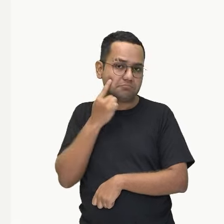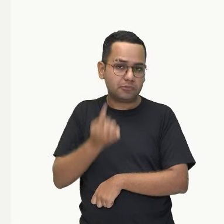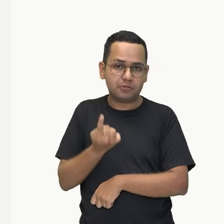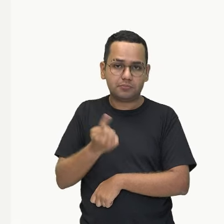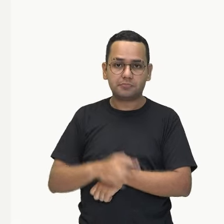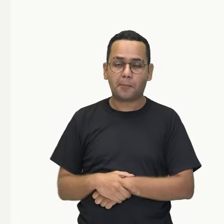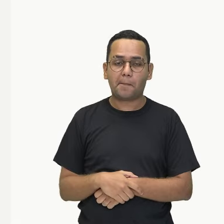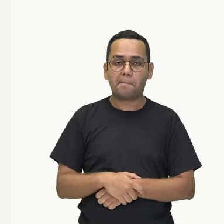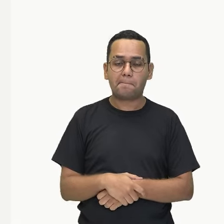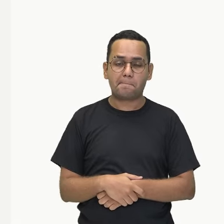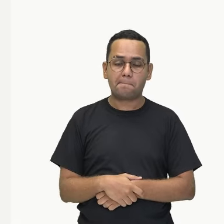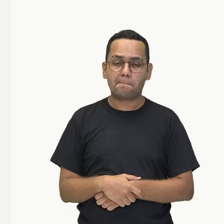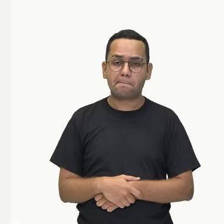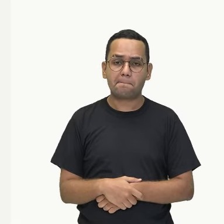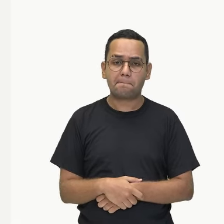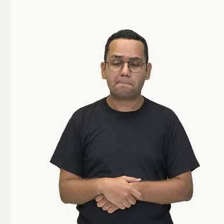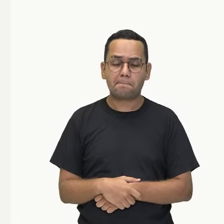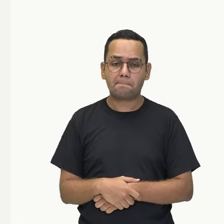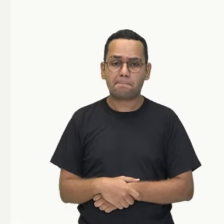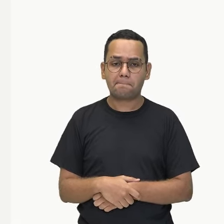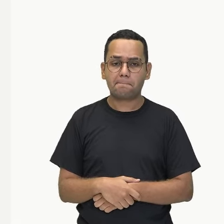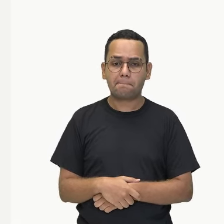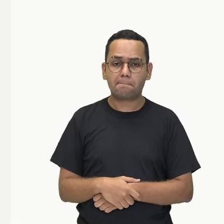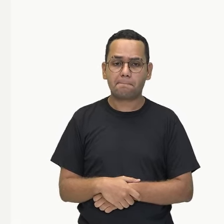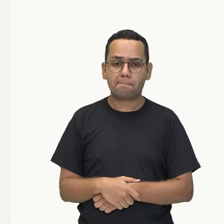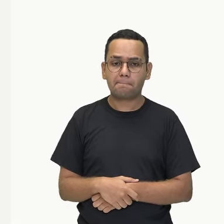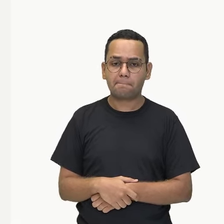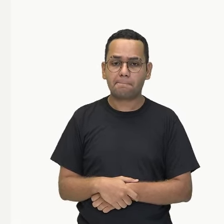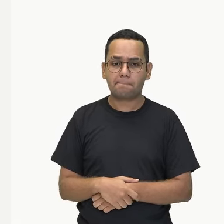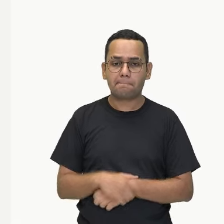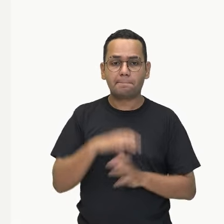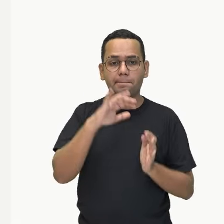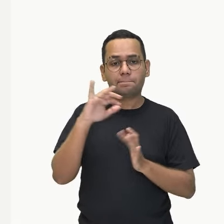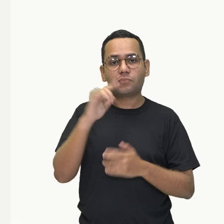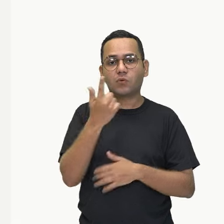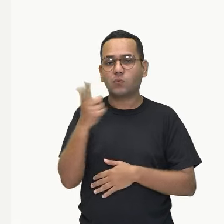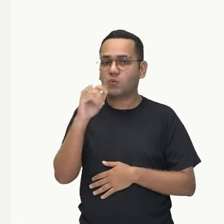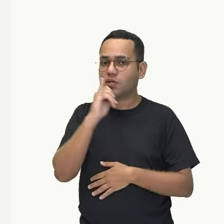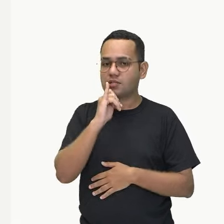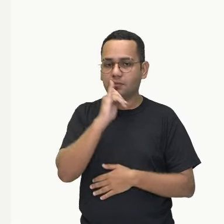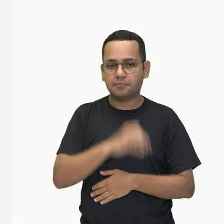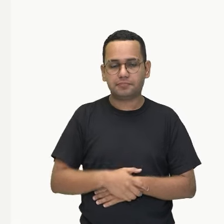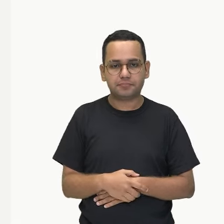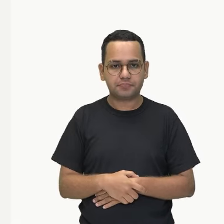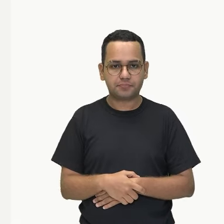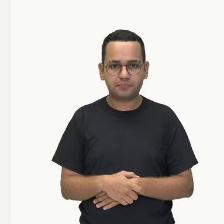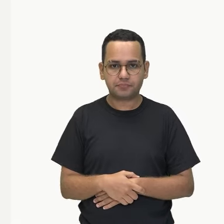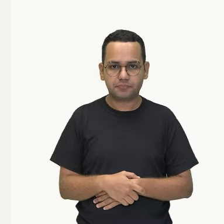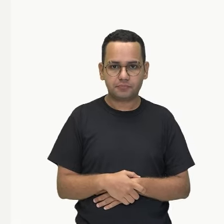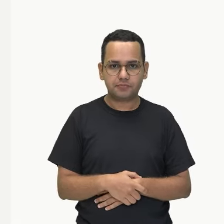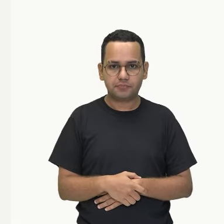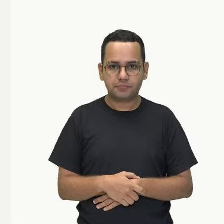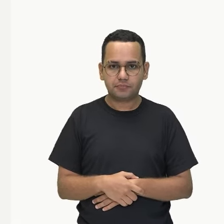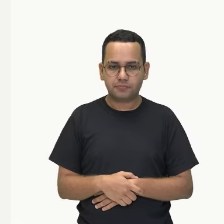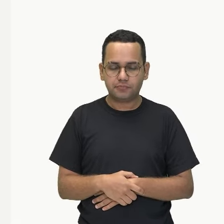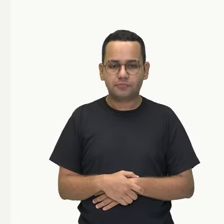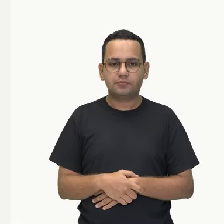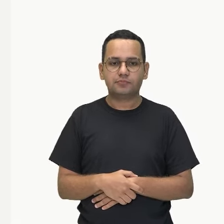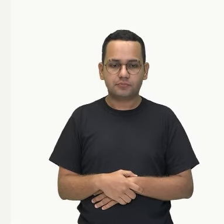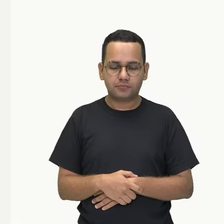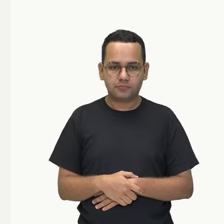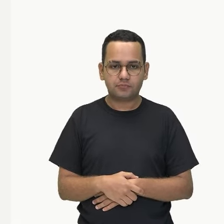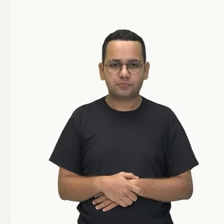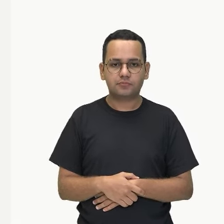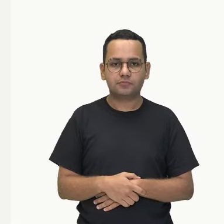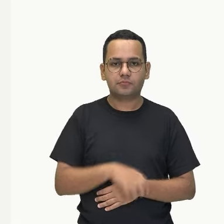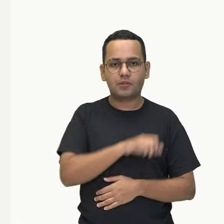quadrado. Tudo ok? Vamos aqui, mais uma. Ó, agora eu tenho y